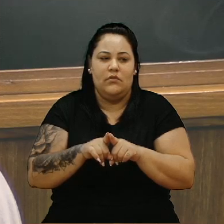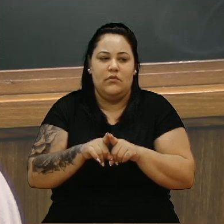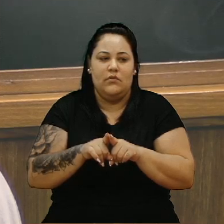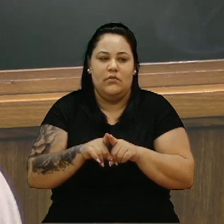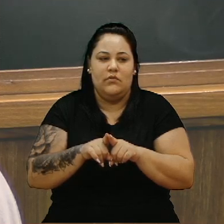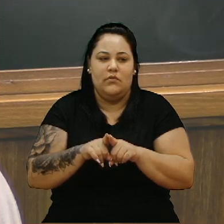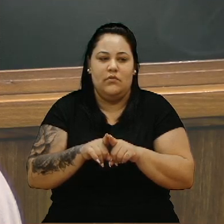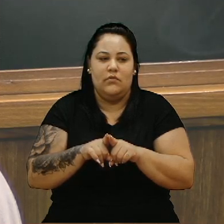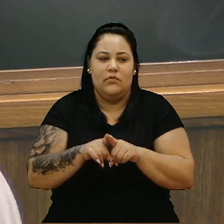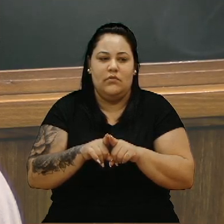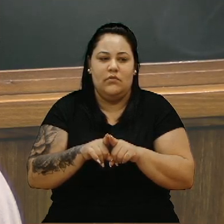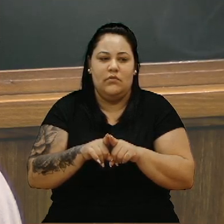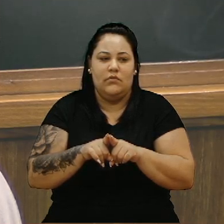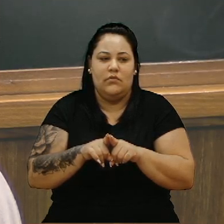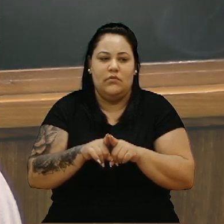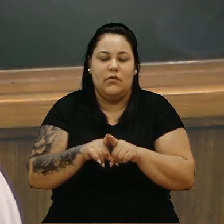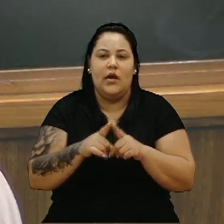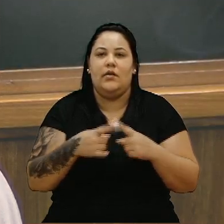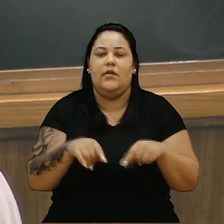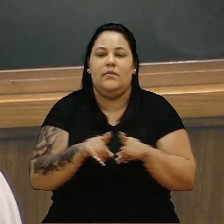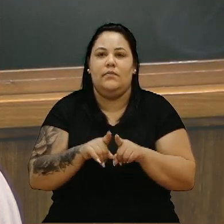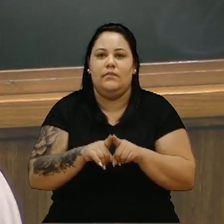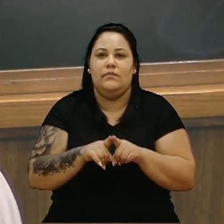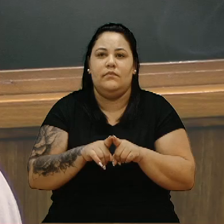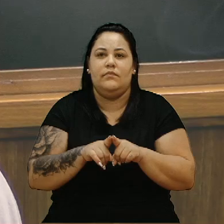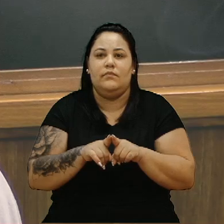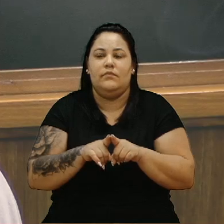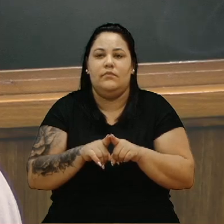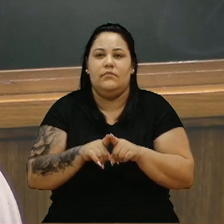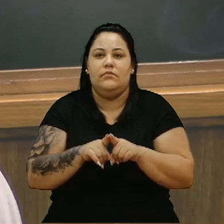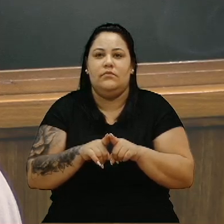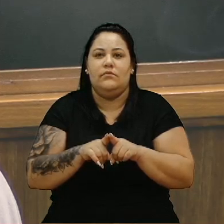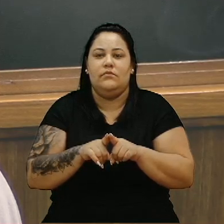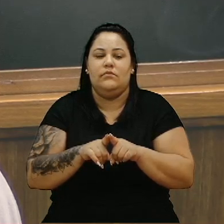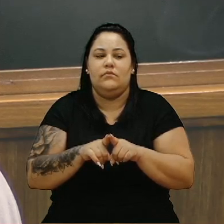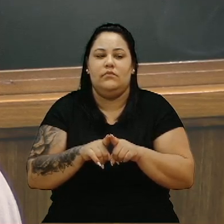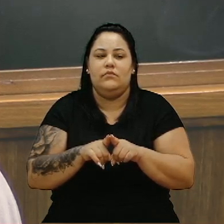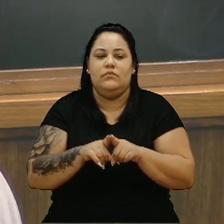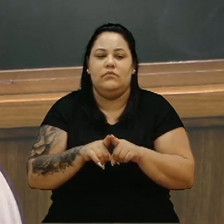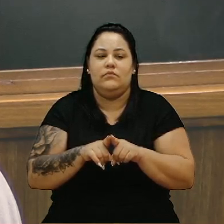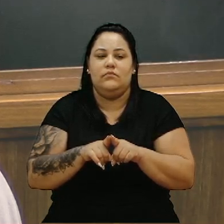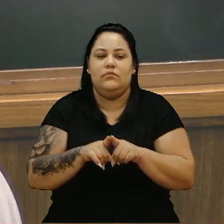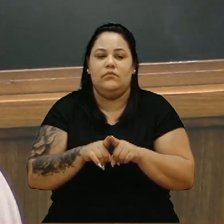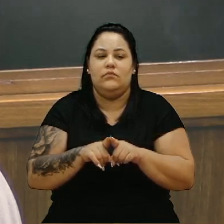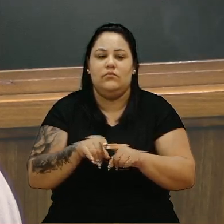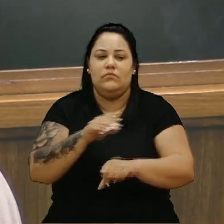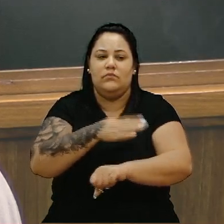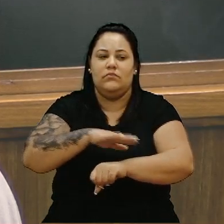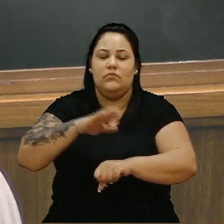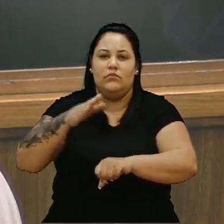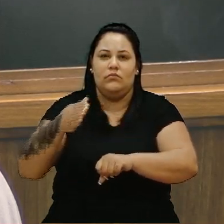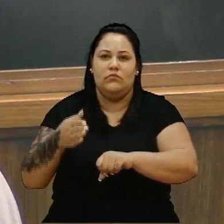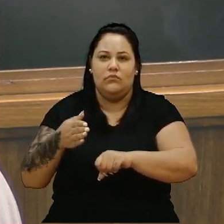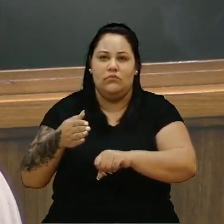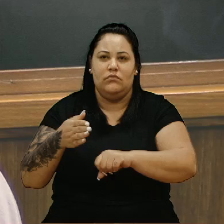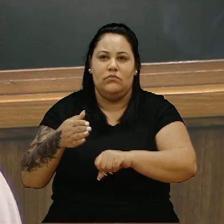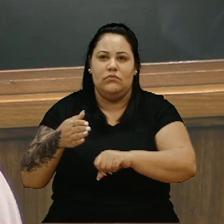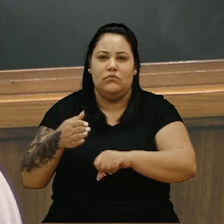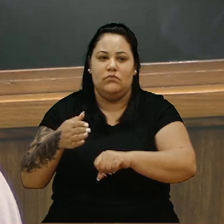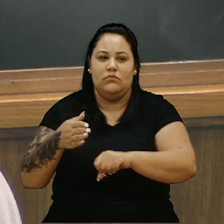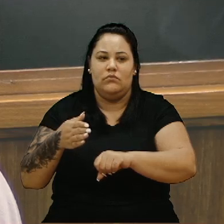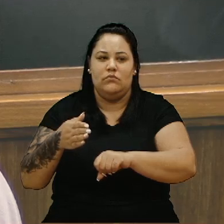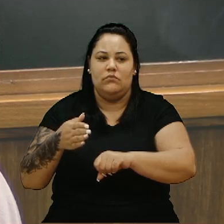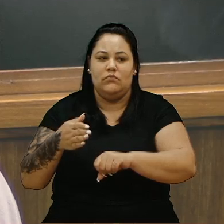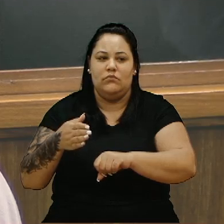Um morador faleceu num morro bem íngreme, estava meio chuvoso,